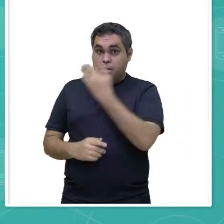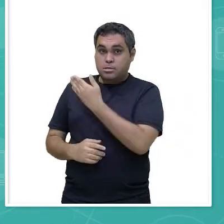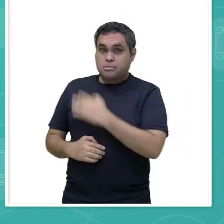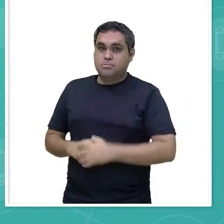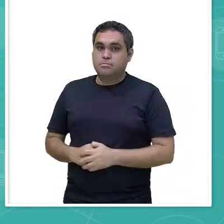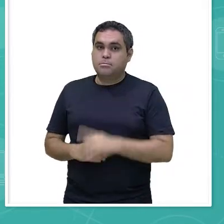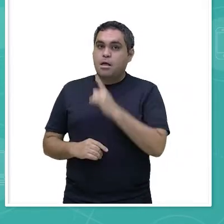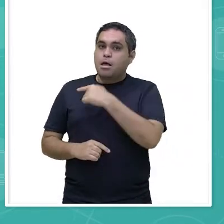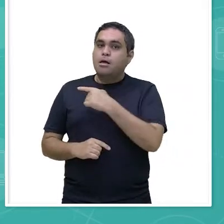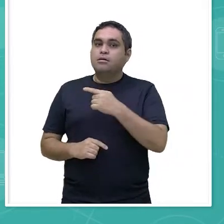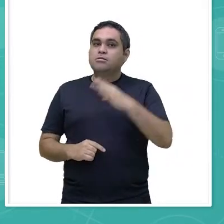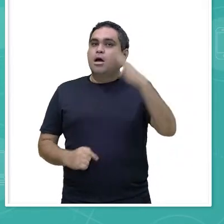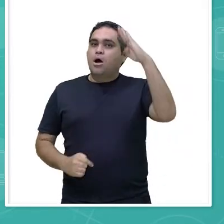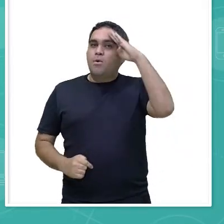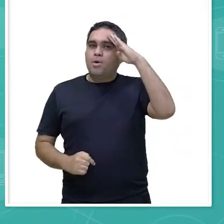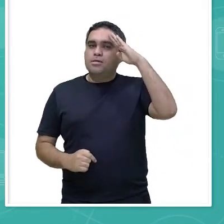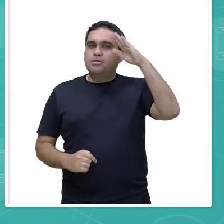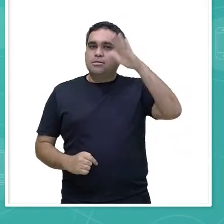russo, gente.